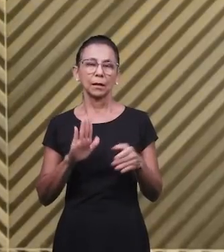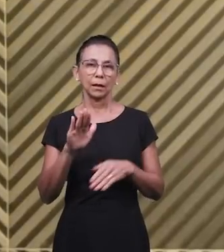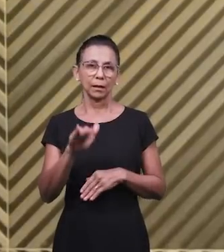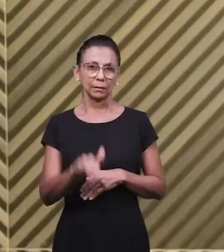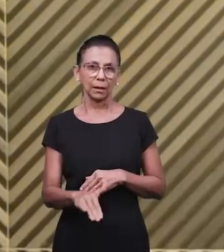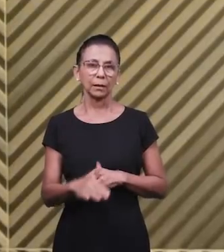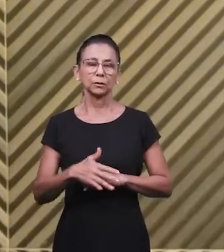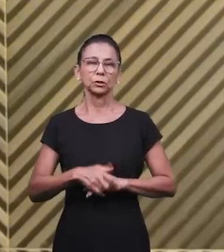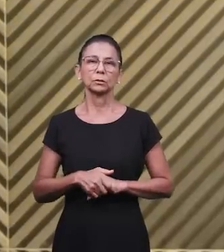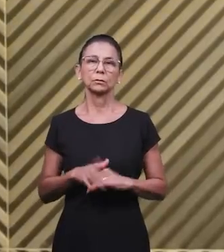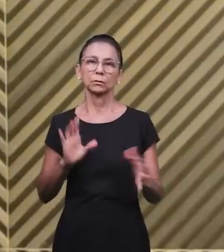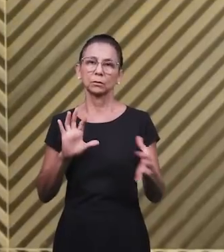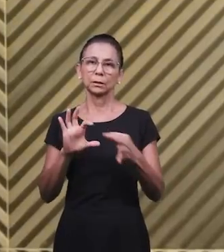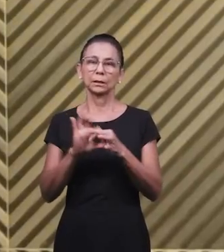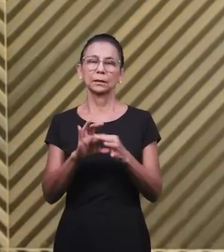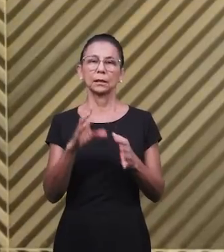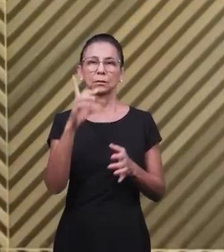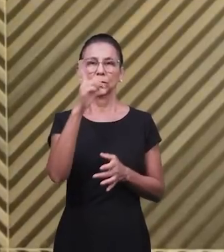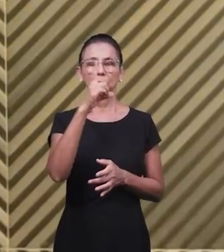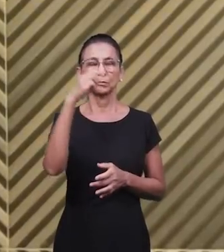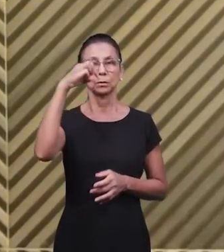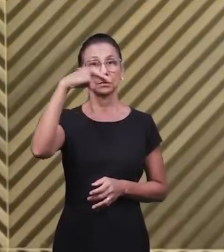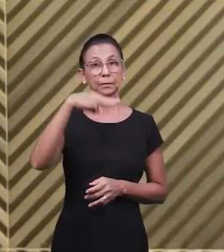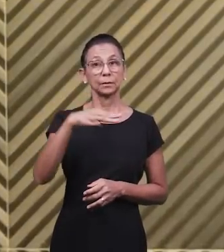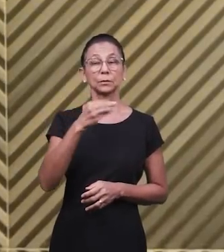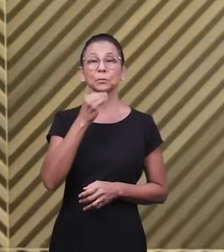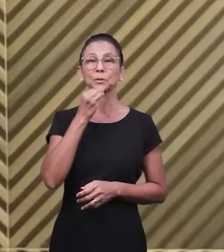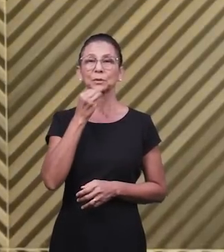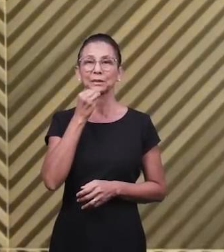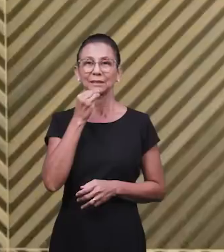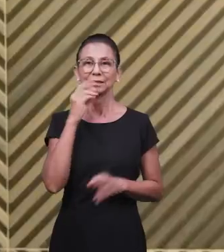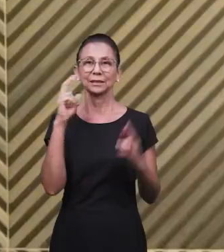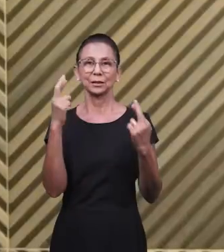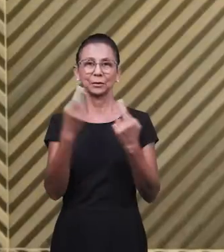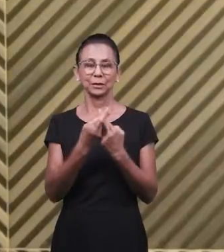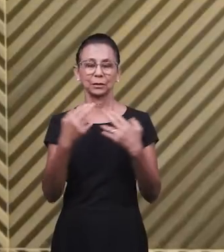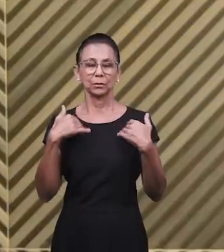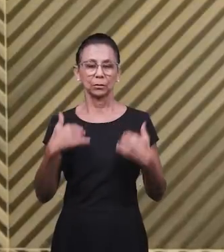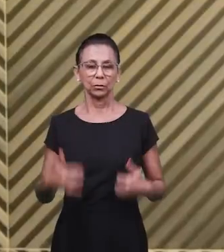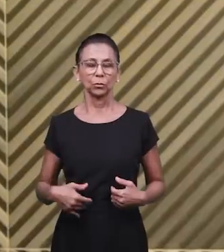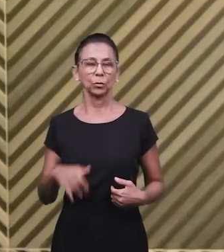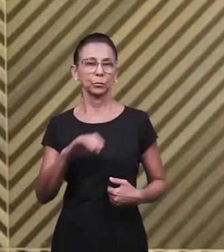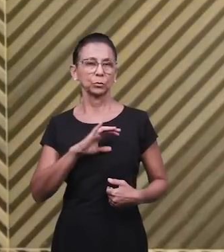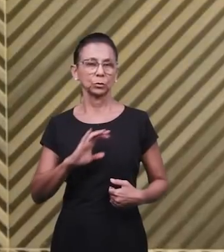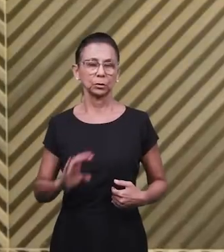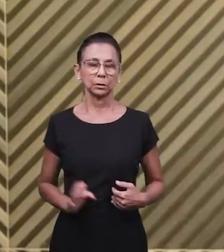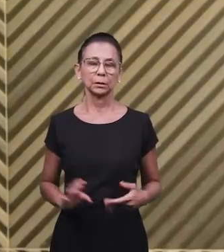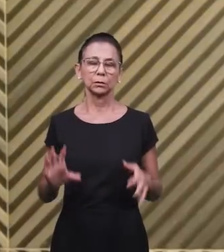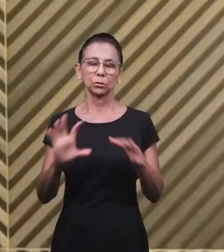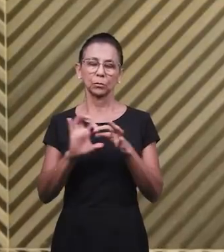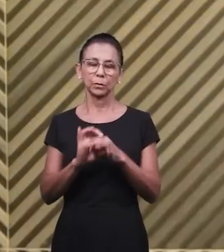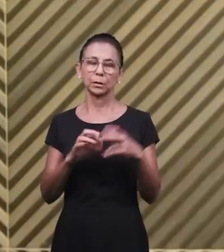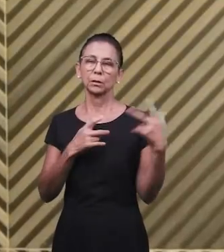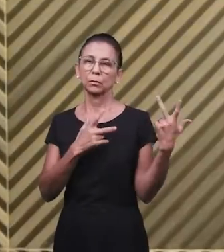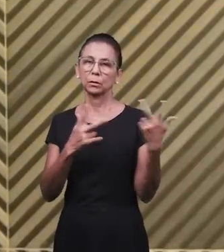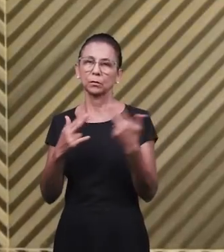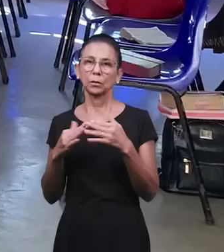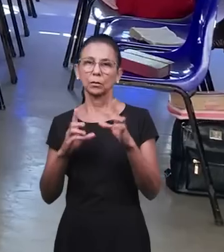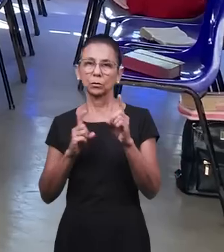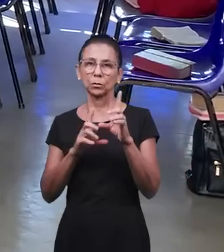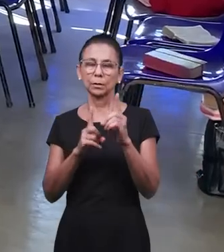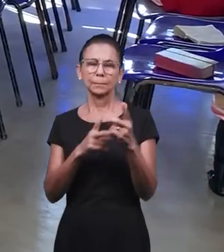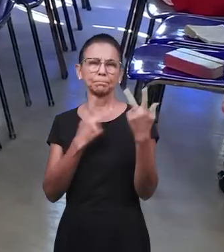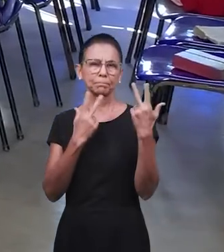Martins e tivemos mais uma vez a oportunidade de estarmos reunidos no corpo, desfrutando da mesma comunhão e da mesma